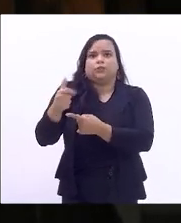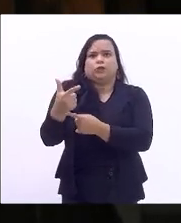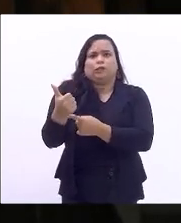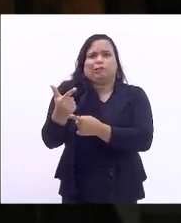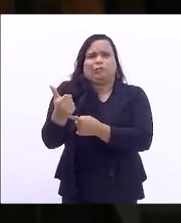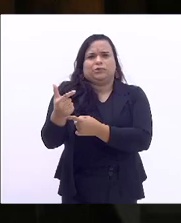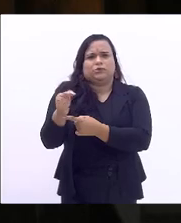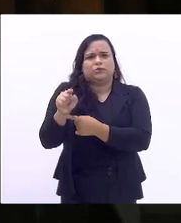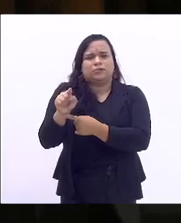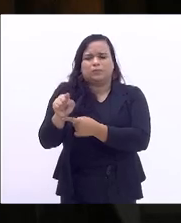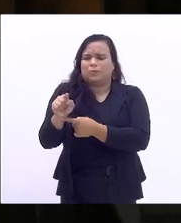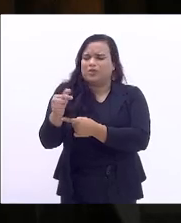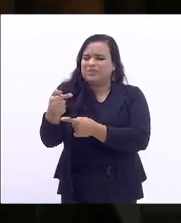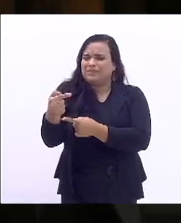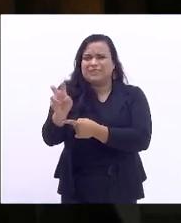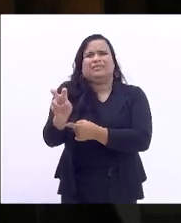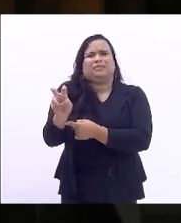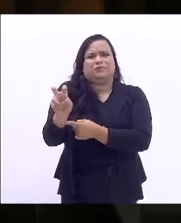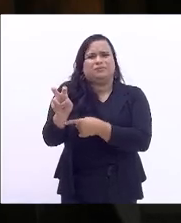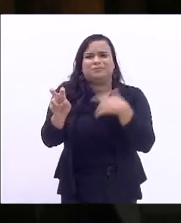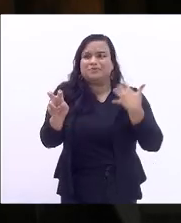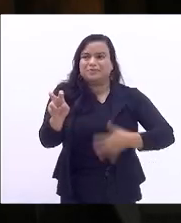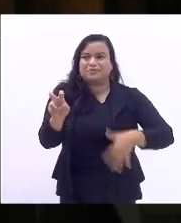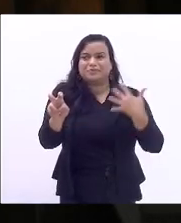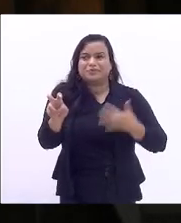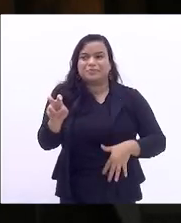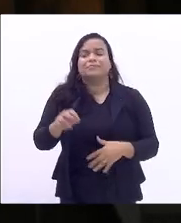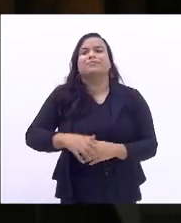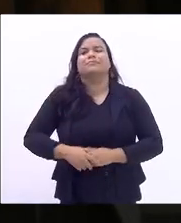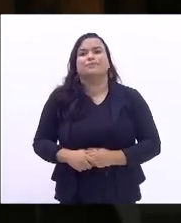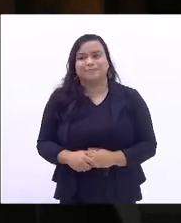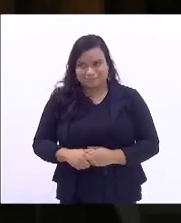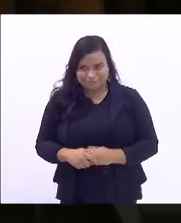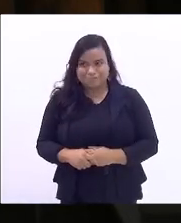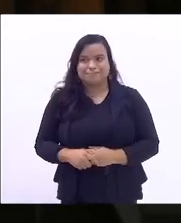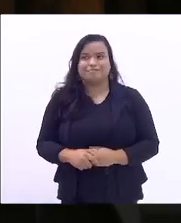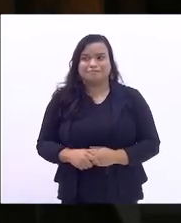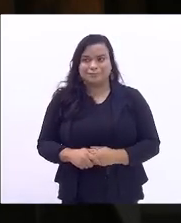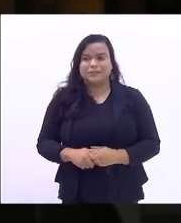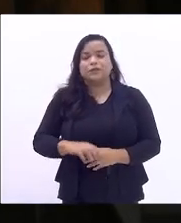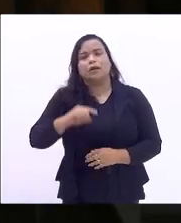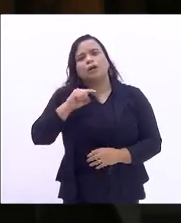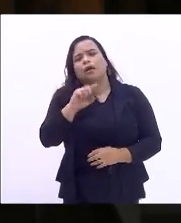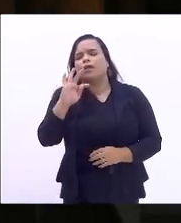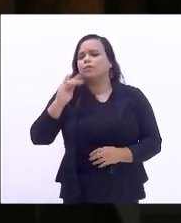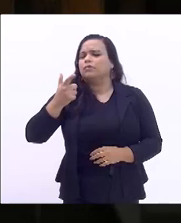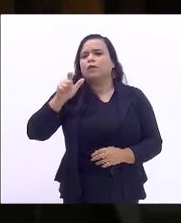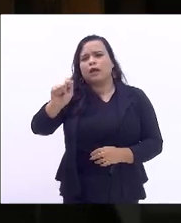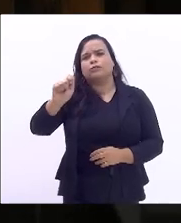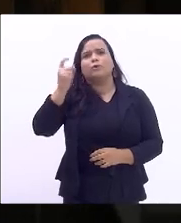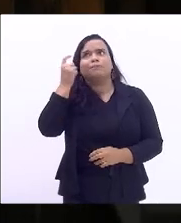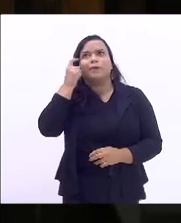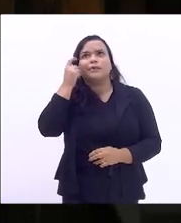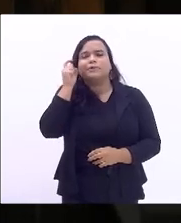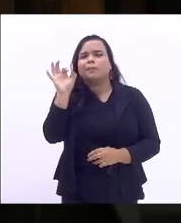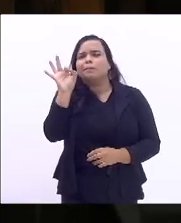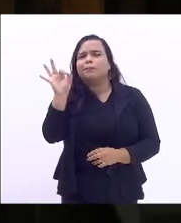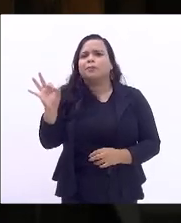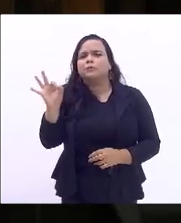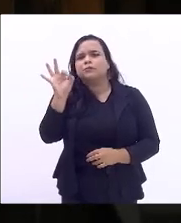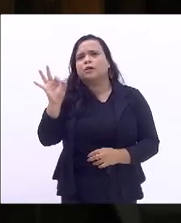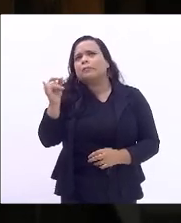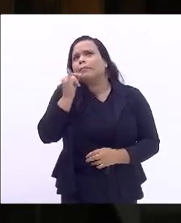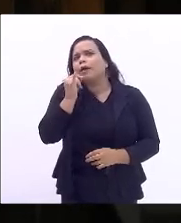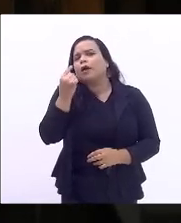75 mesmo que a taxa SELIC Considere um percentual de pelo